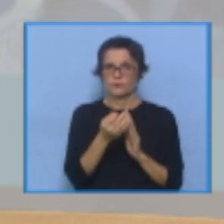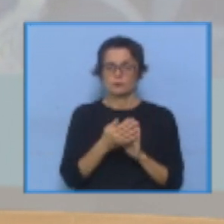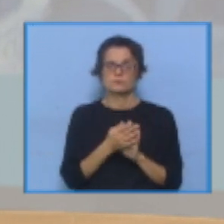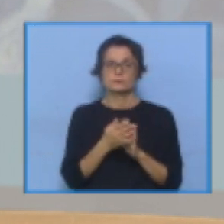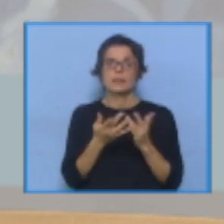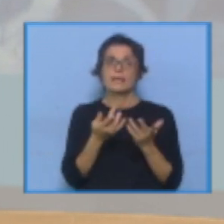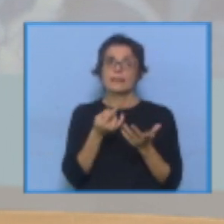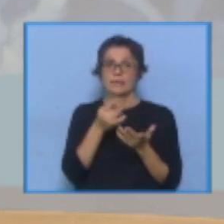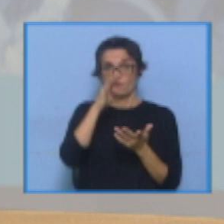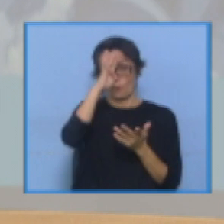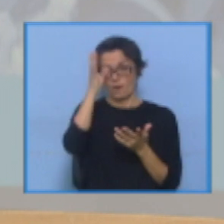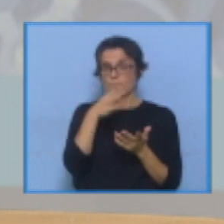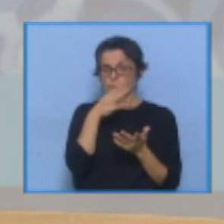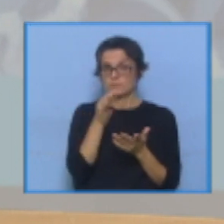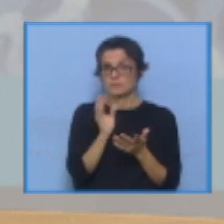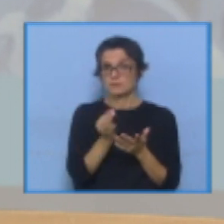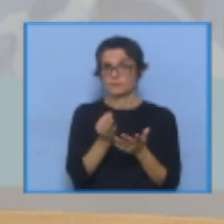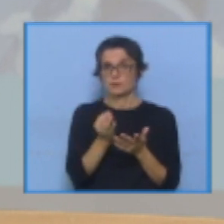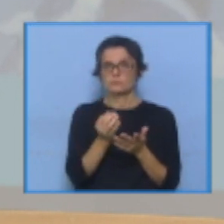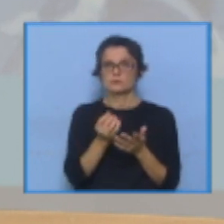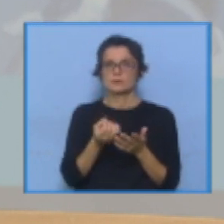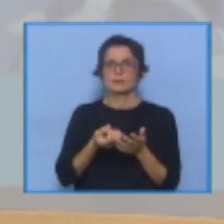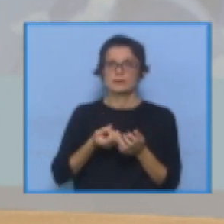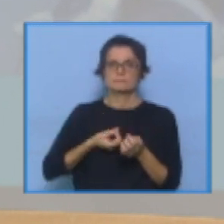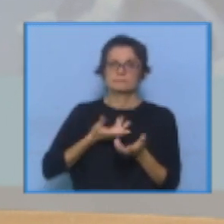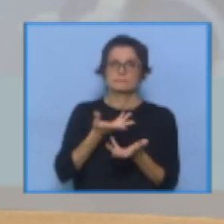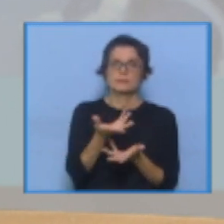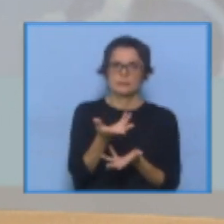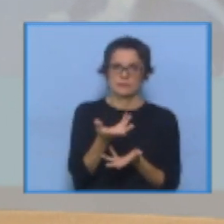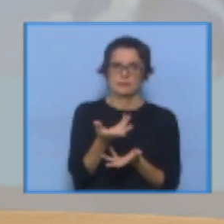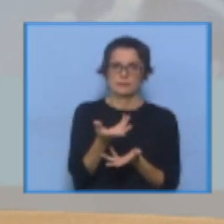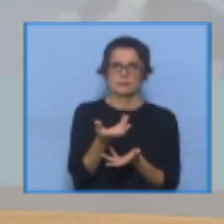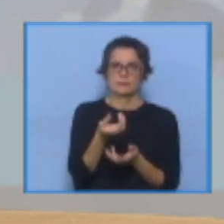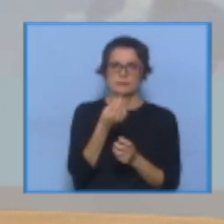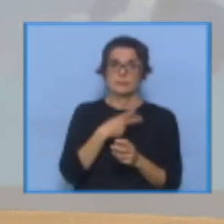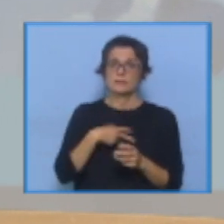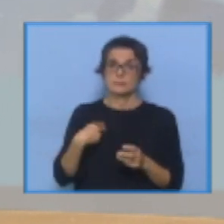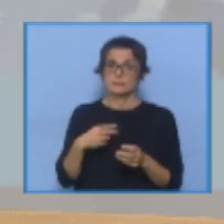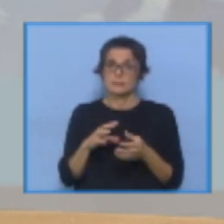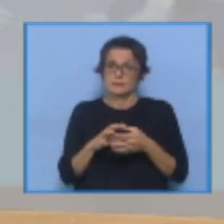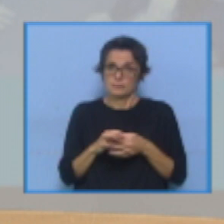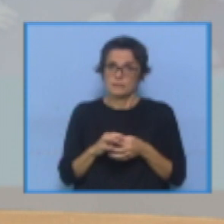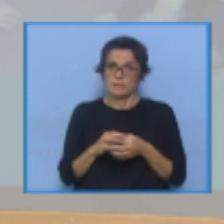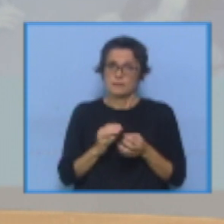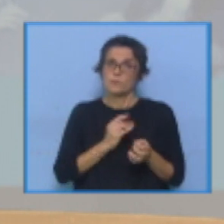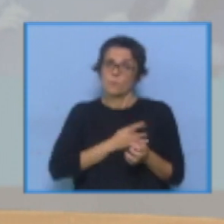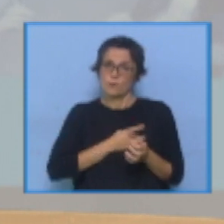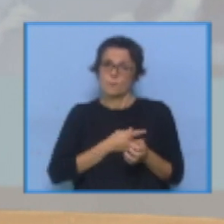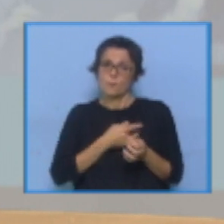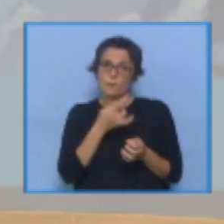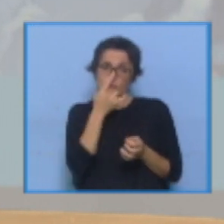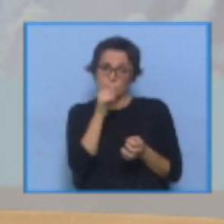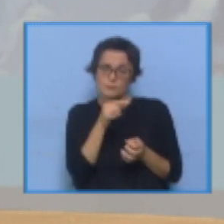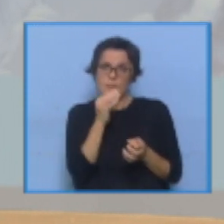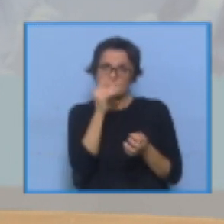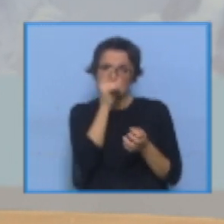Papa, a caridade, a prova real da caridade cristã seja este amor preferencial pelos